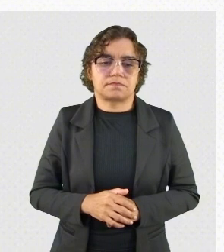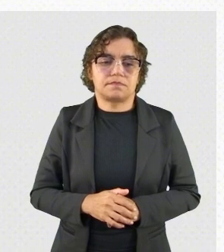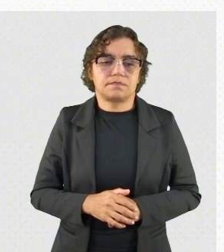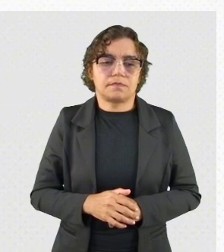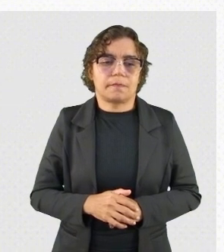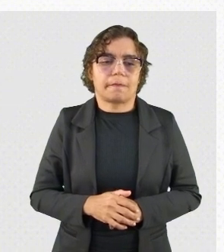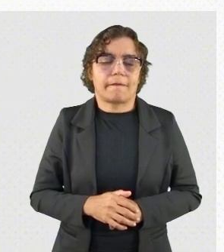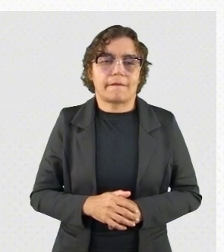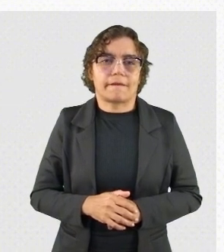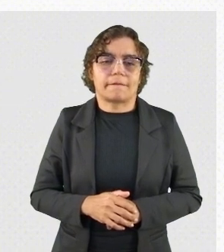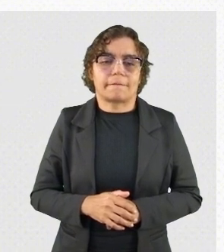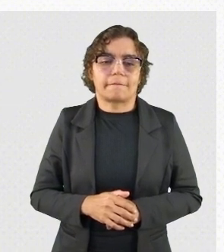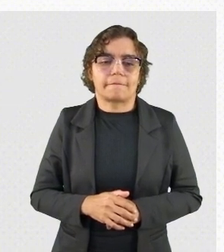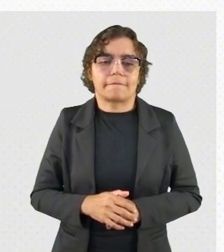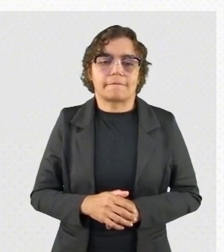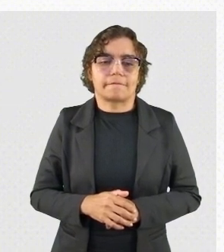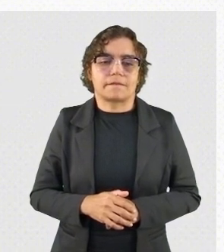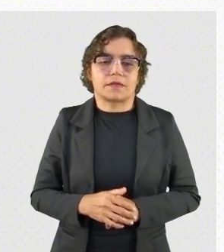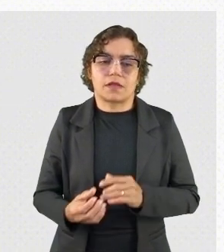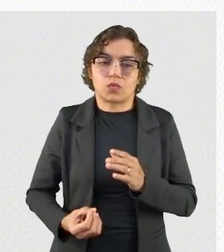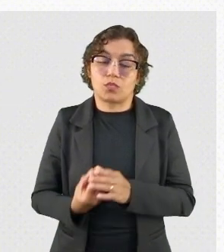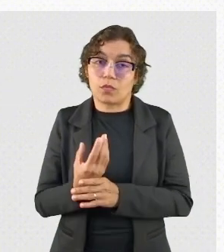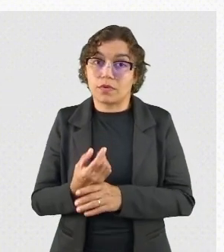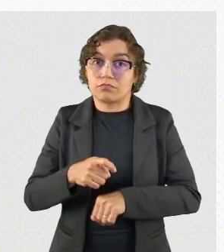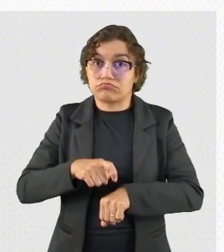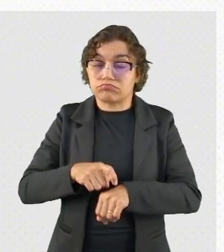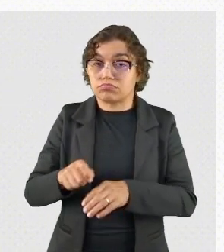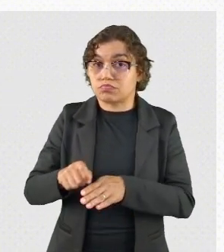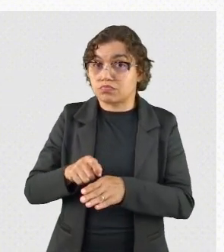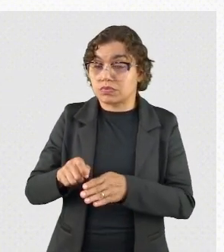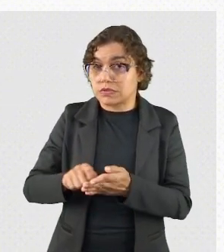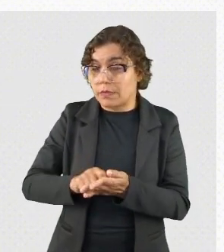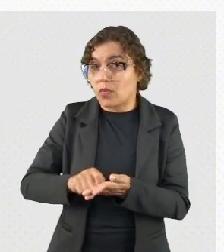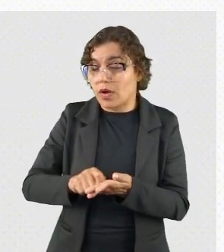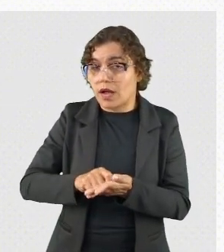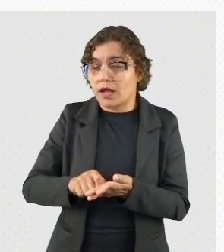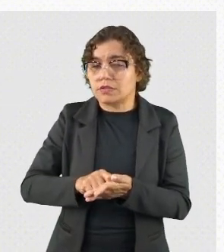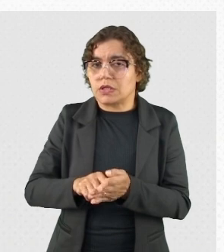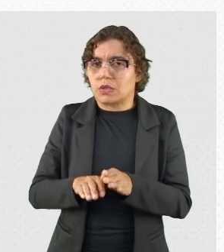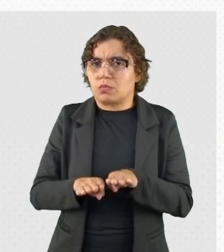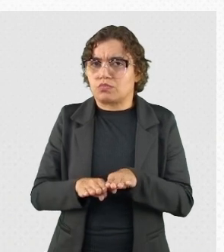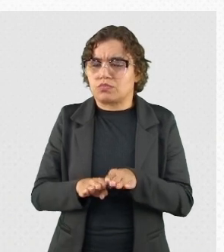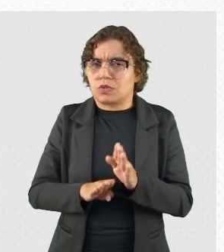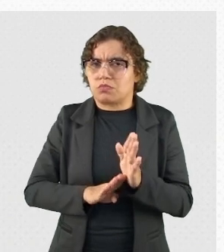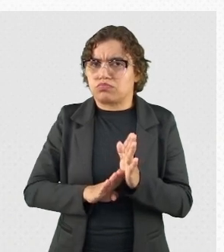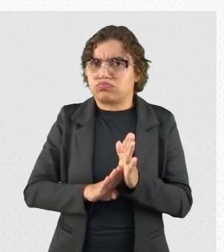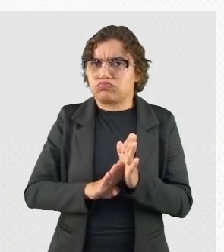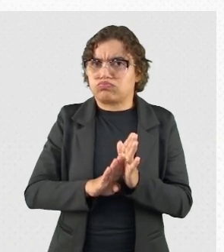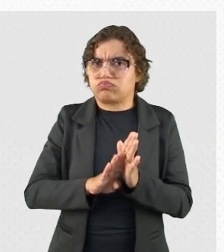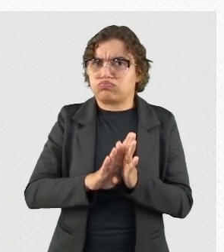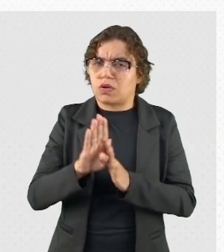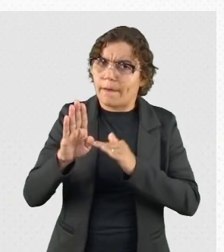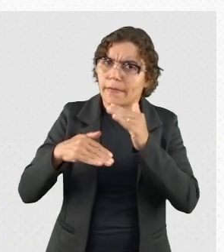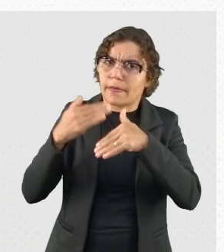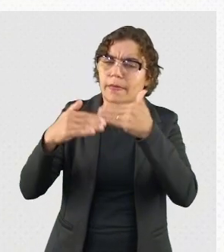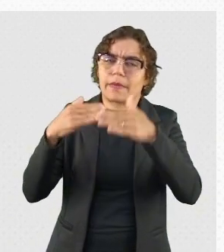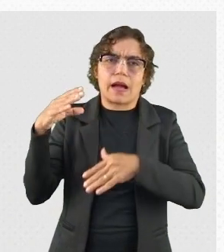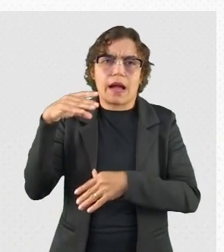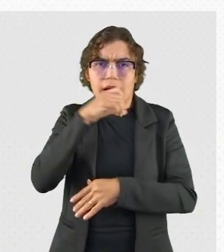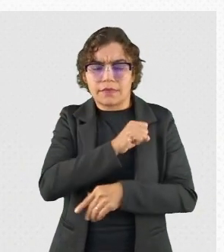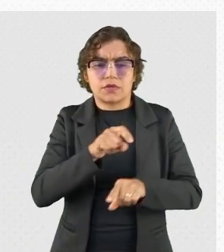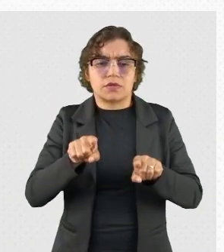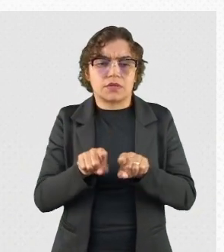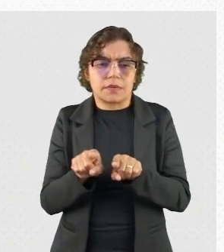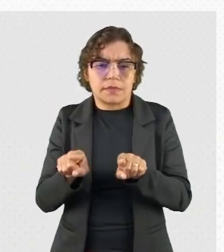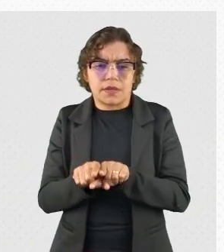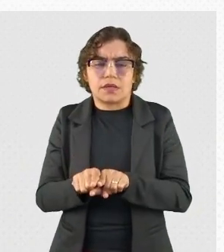desse processo de ciclo da borracha. É o desenvolvimento rápido e desigual, uma grande migração do Nordeste e um conflito